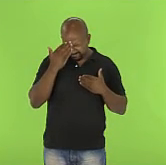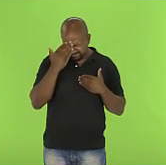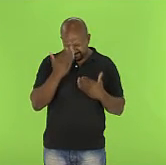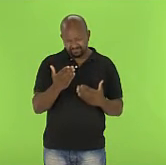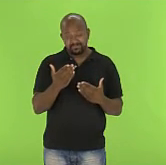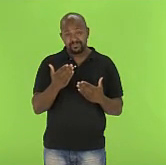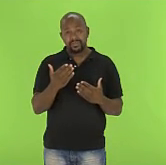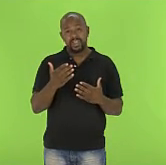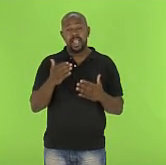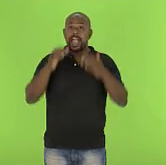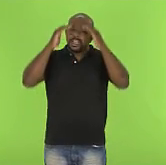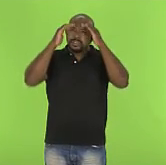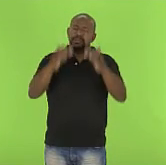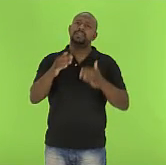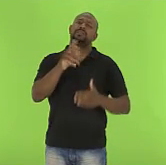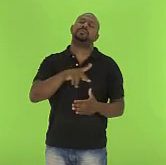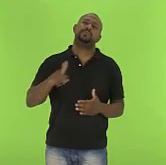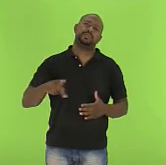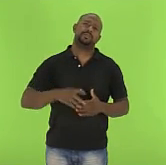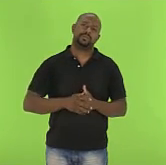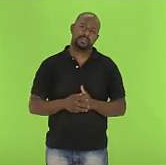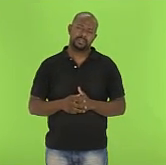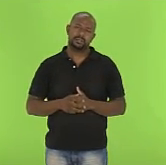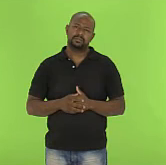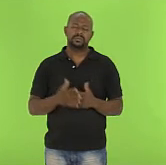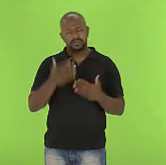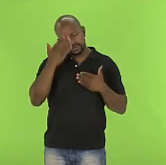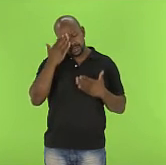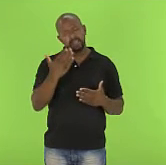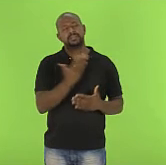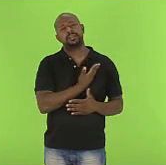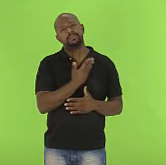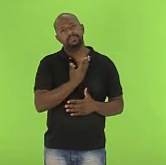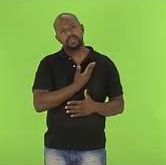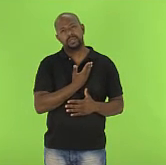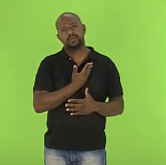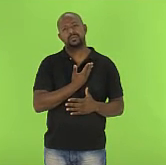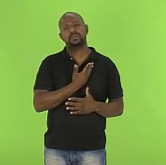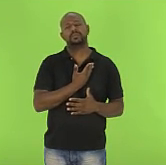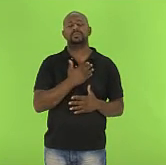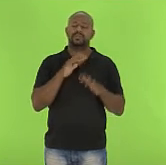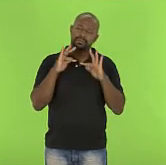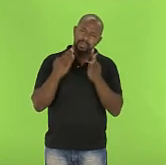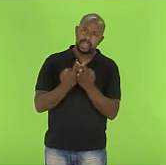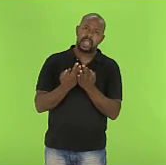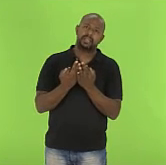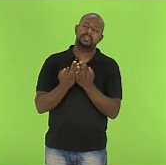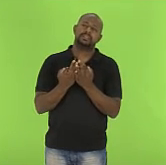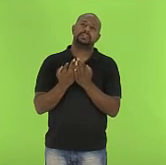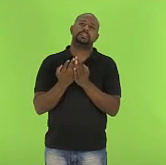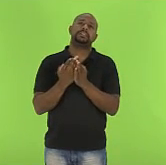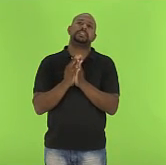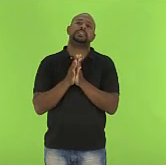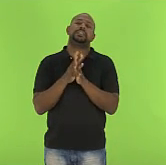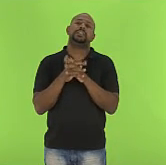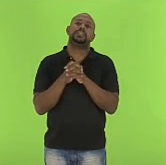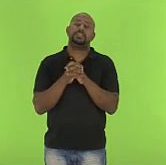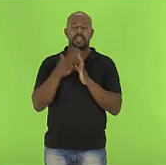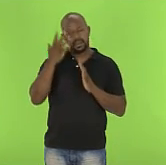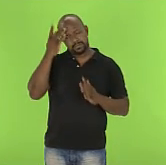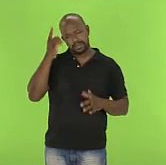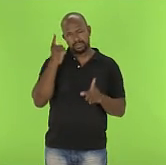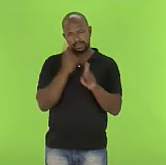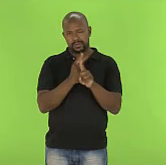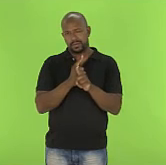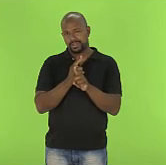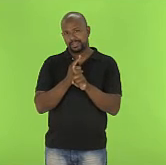Muito obrigado. Respeitem os professores. Muito obrigado aos amigos, aos familiares.